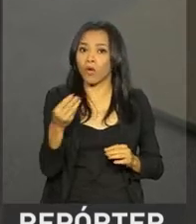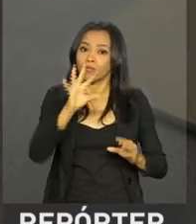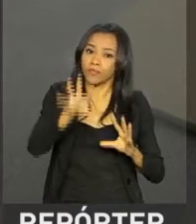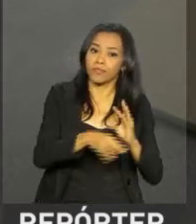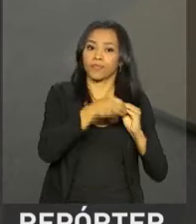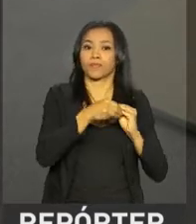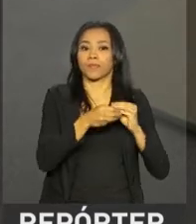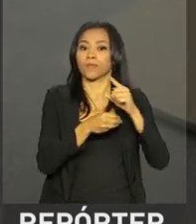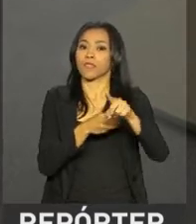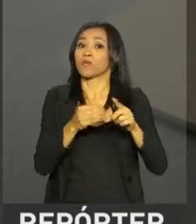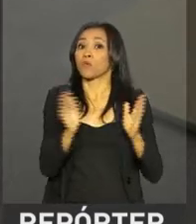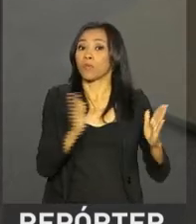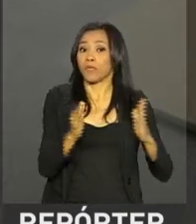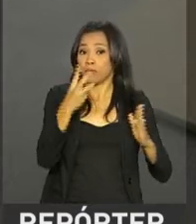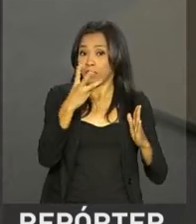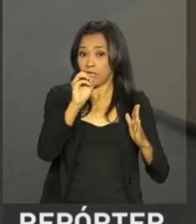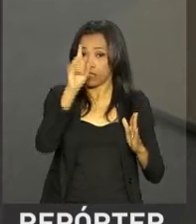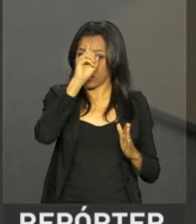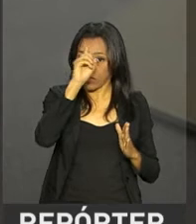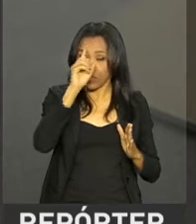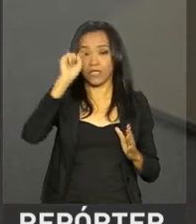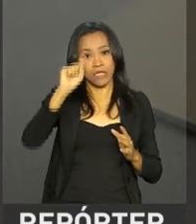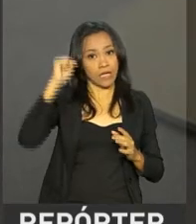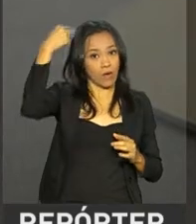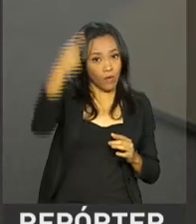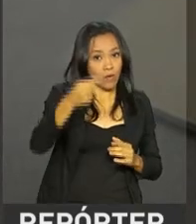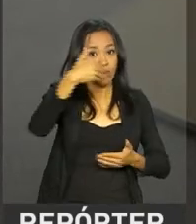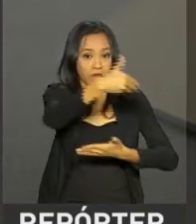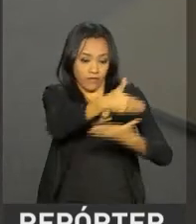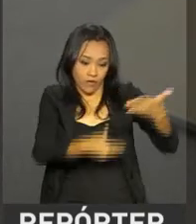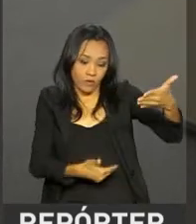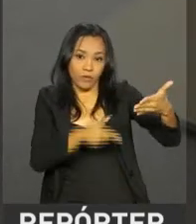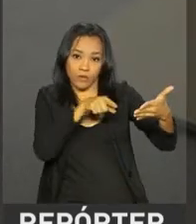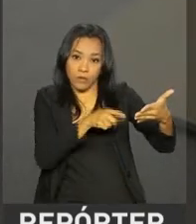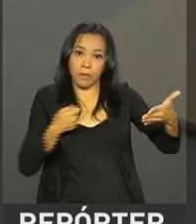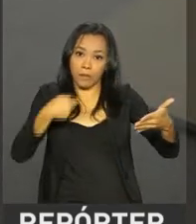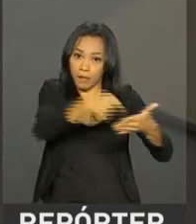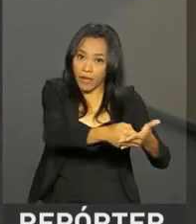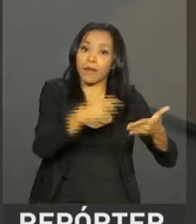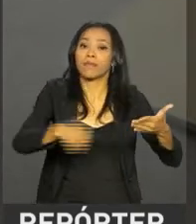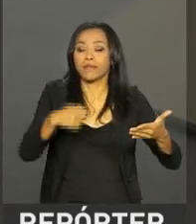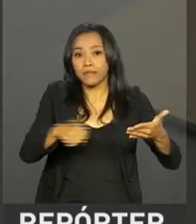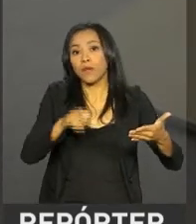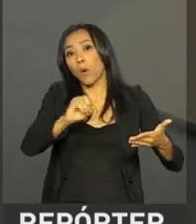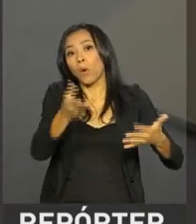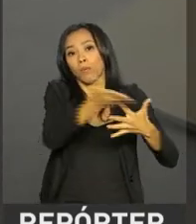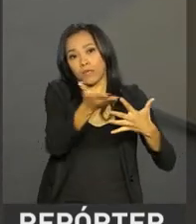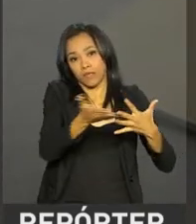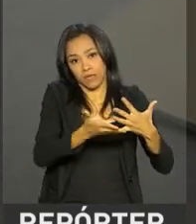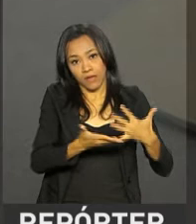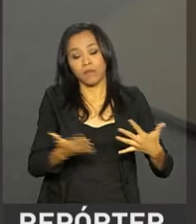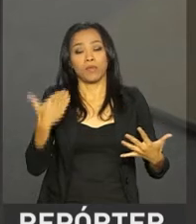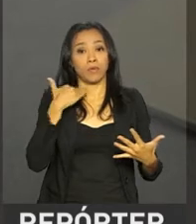sobre o restante por mais 30 dias. Na próxima fatura, a dívida deve ser quitada ou parcelada pelo